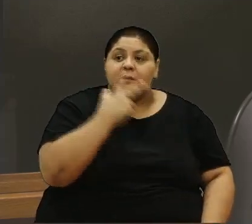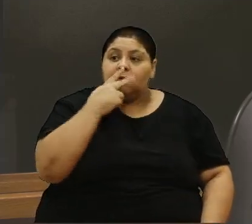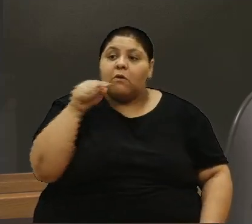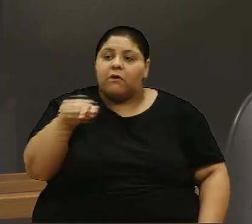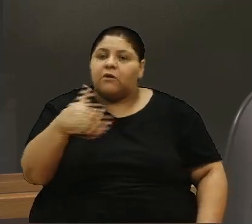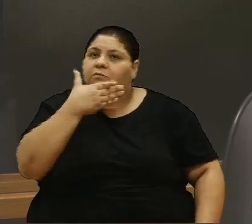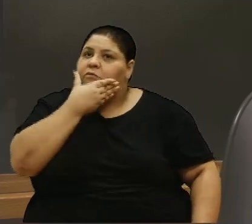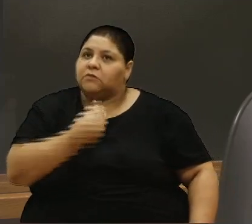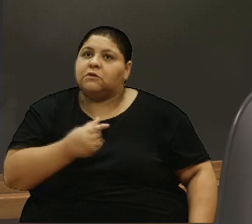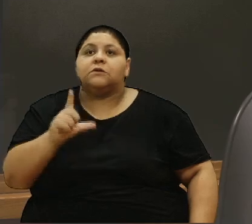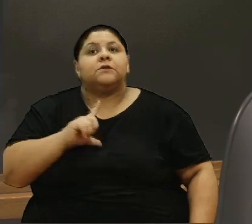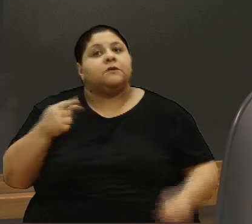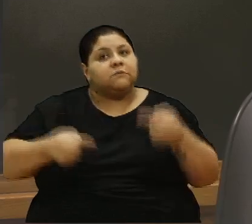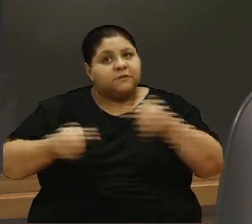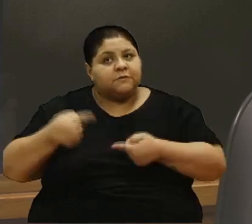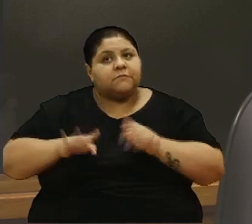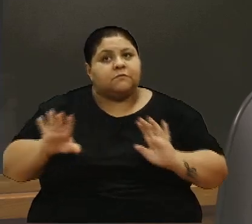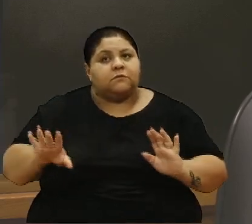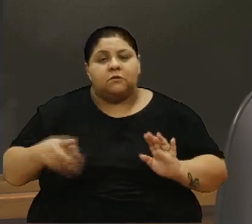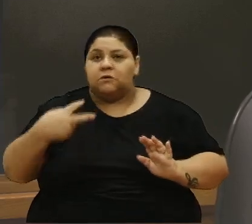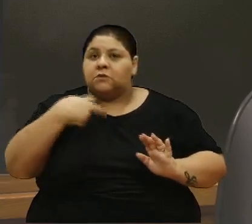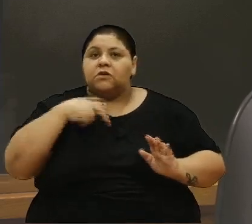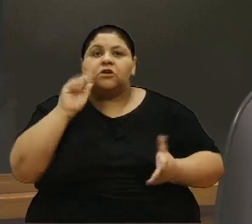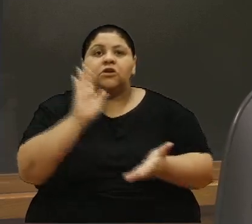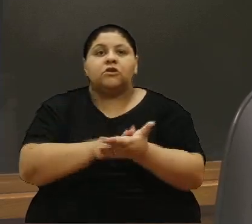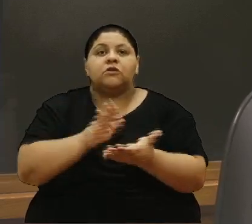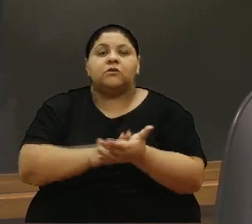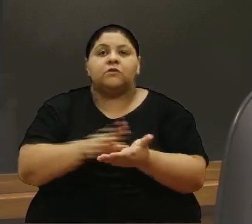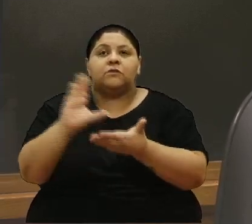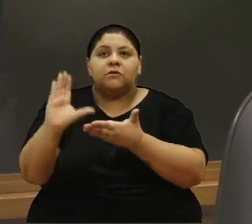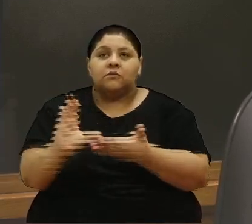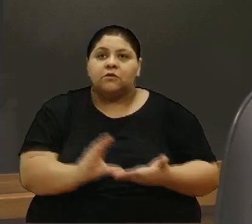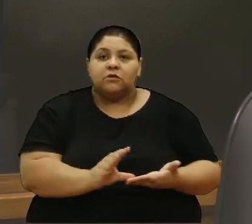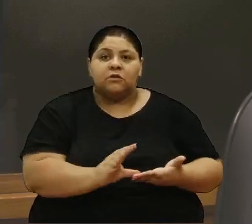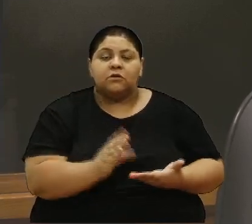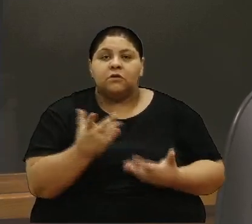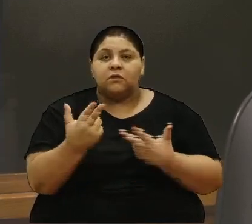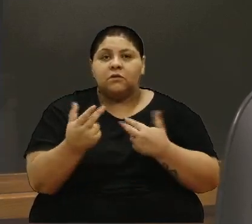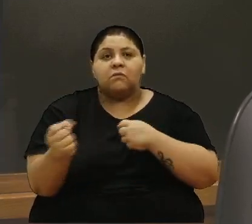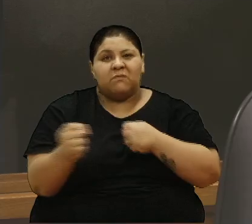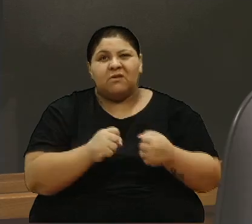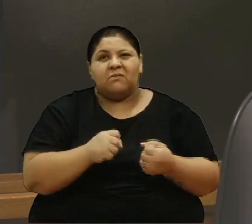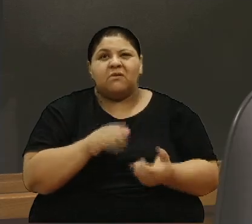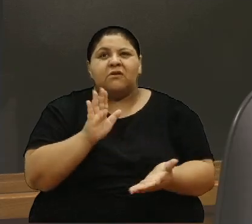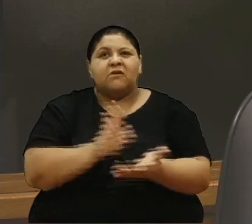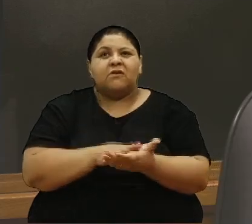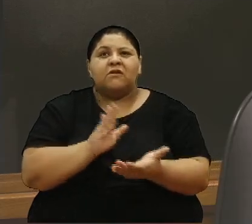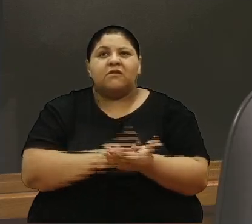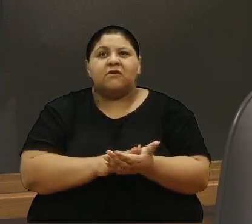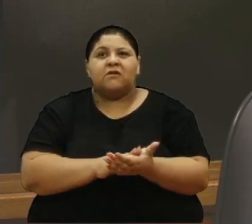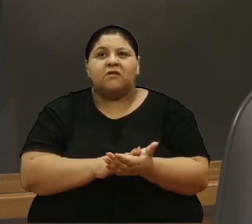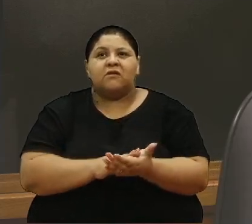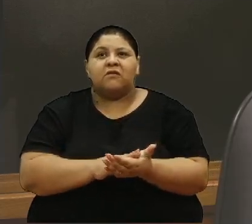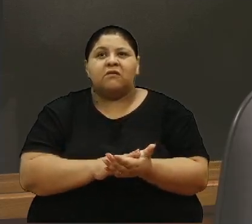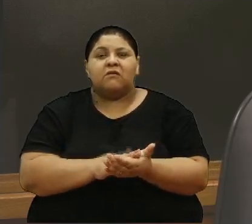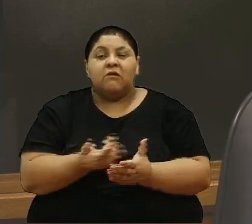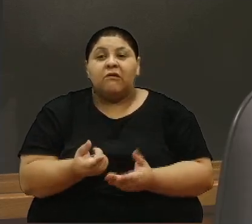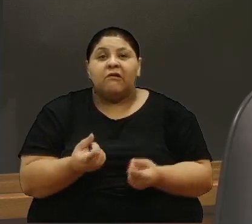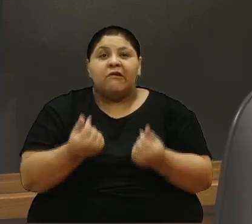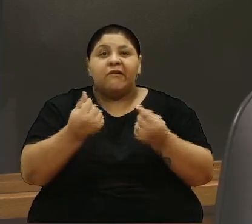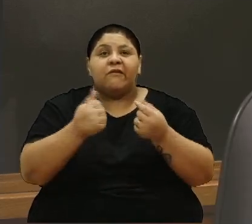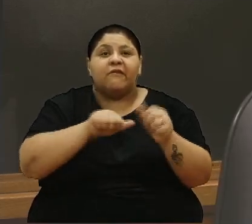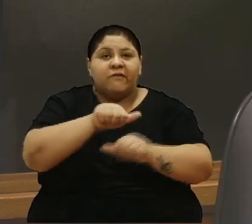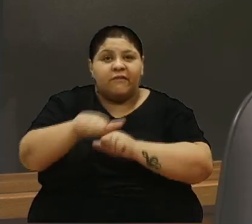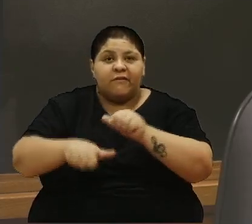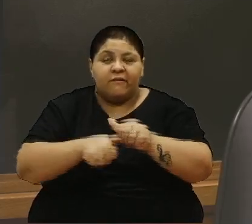é a questão que nós temos que debater. A gente não pode cobrar que haja um investimento comum, mas a gente pode cobrar que haja um investimento minimamente justo. E as